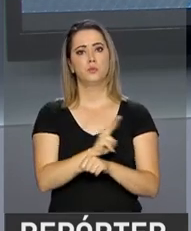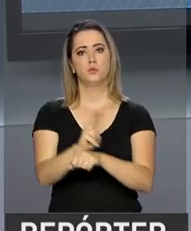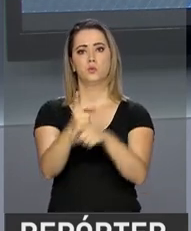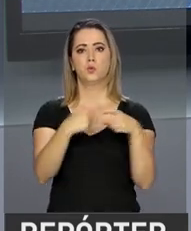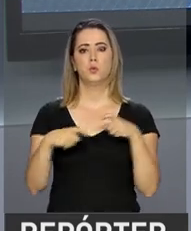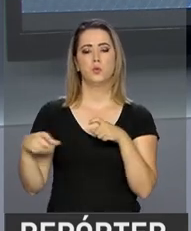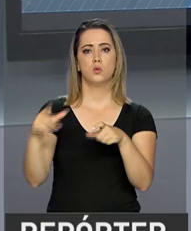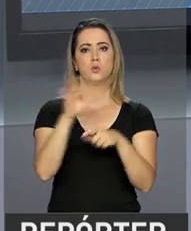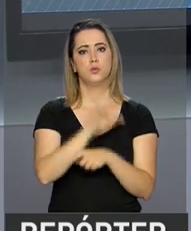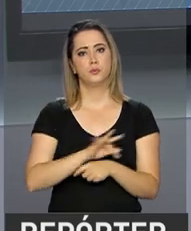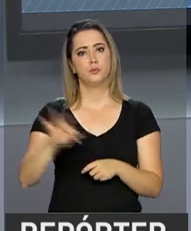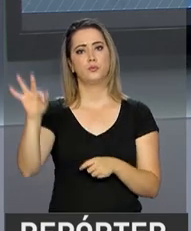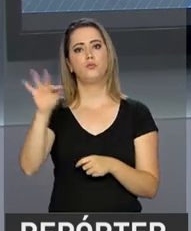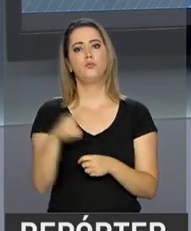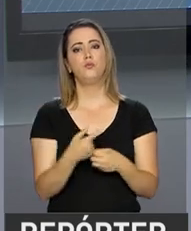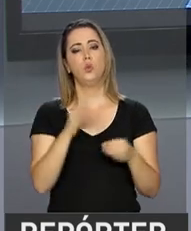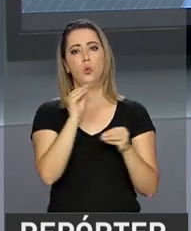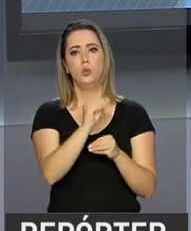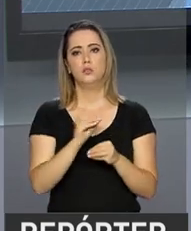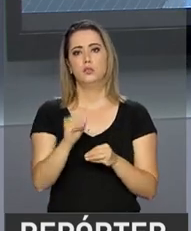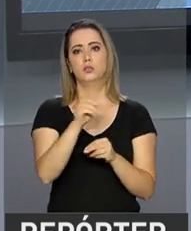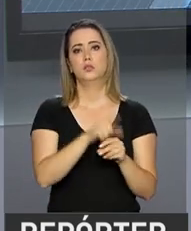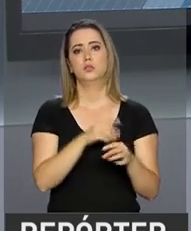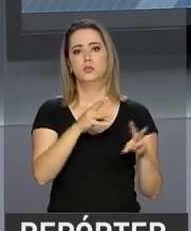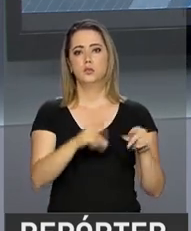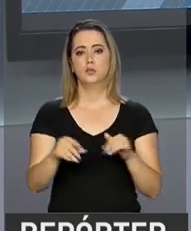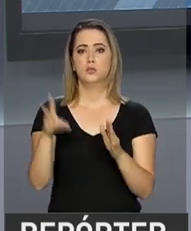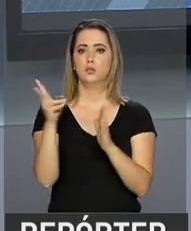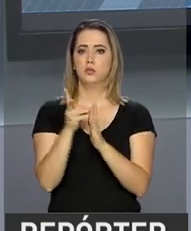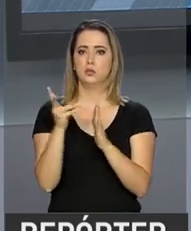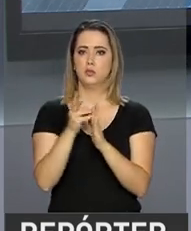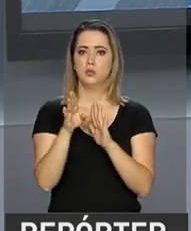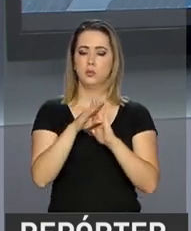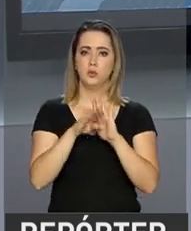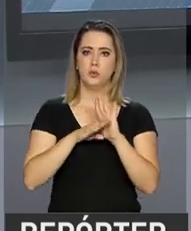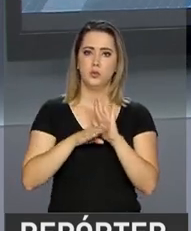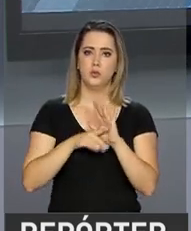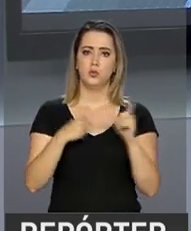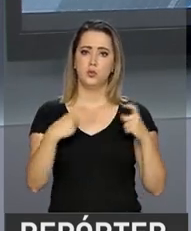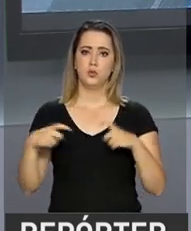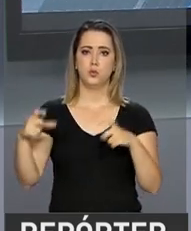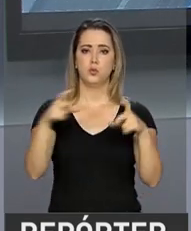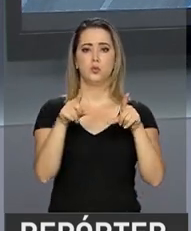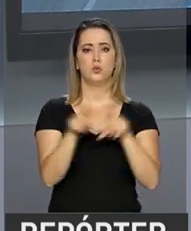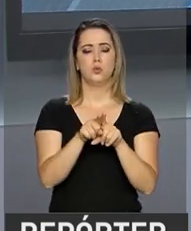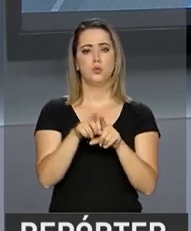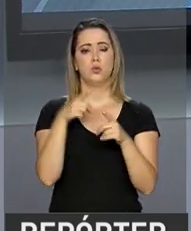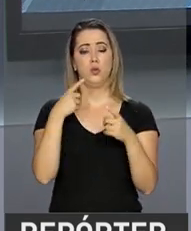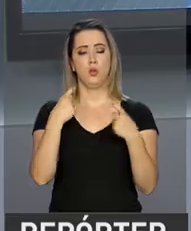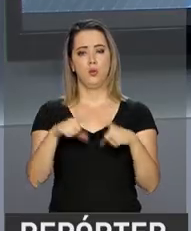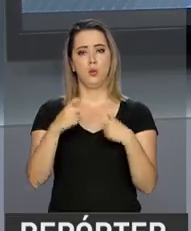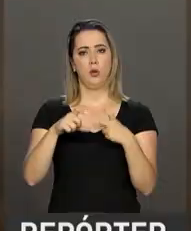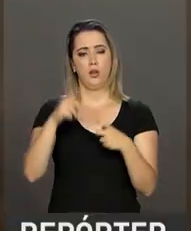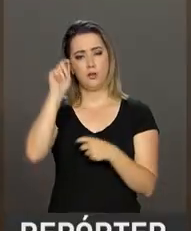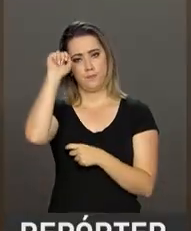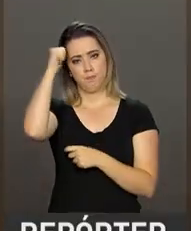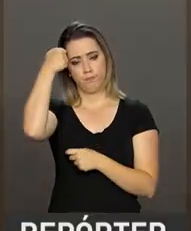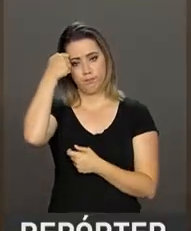proteger as federais unidades de conservação terras indígenas projetos de assentamento e áreas quilombolas